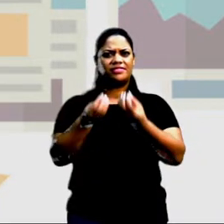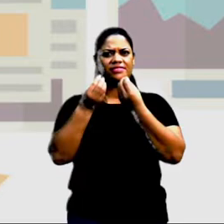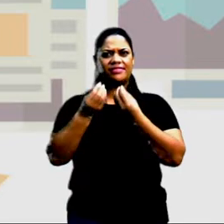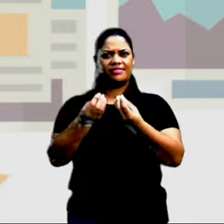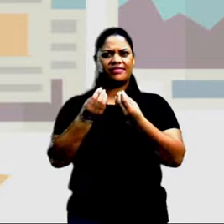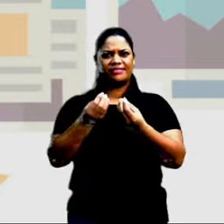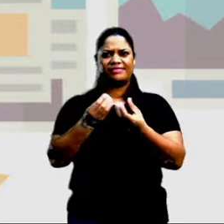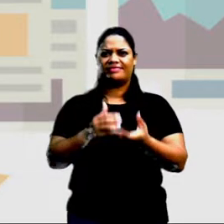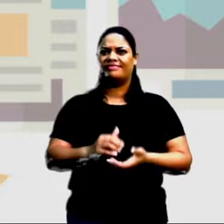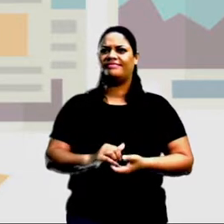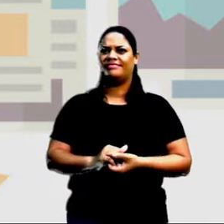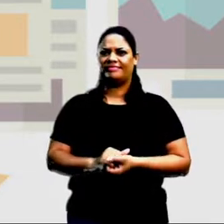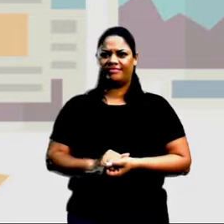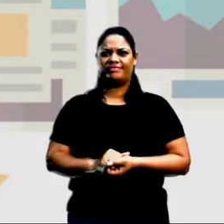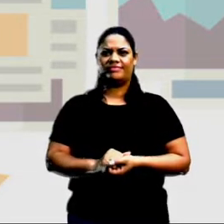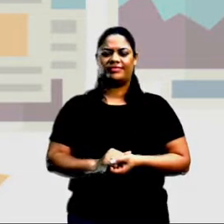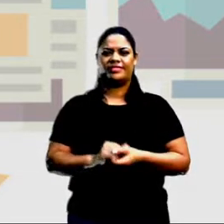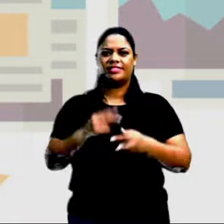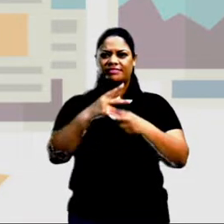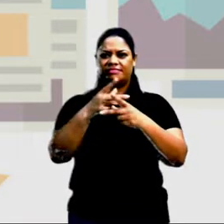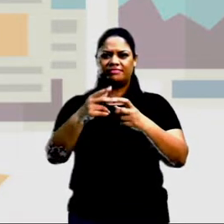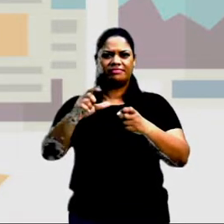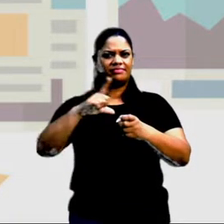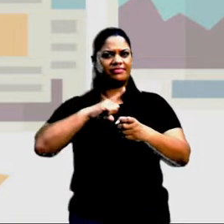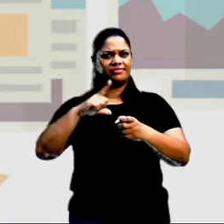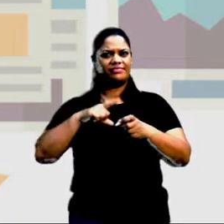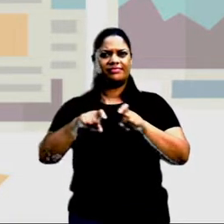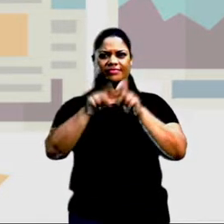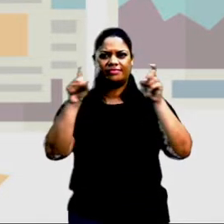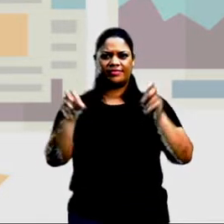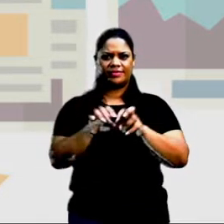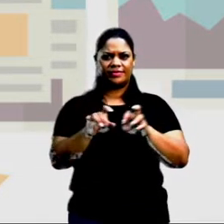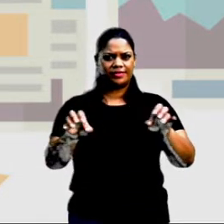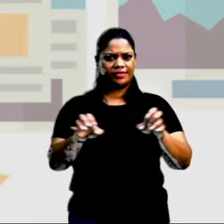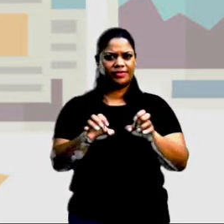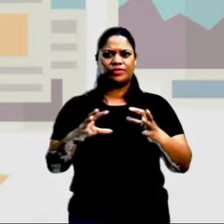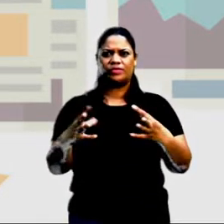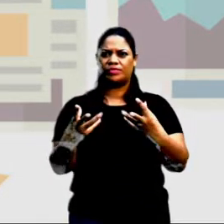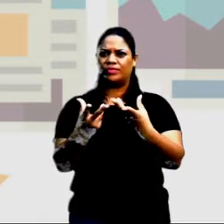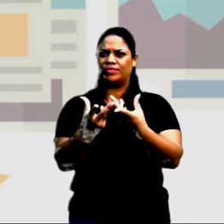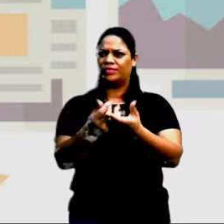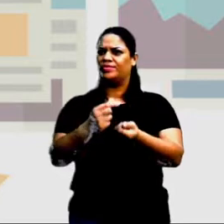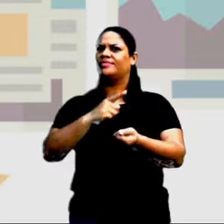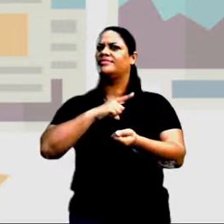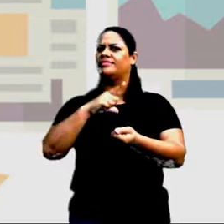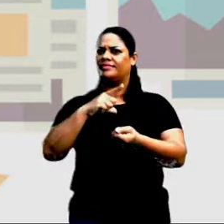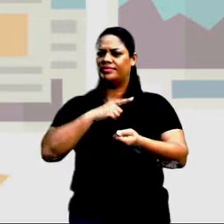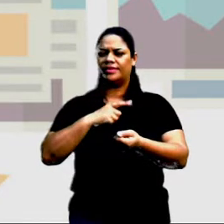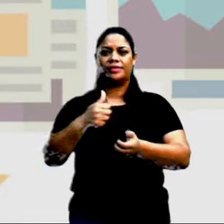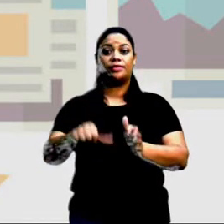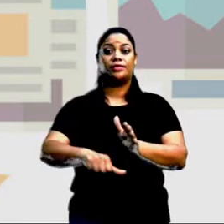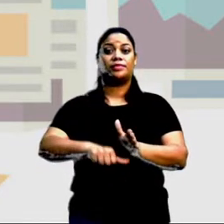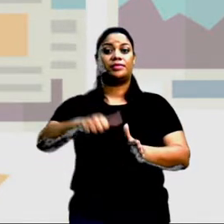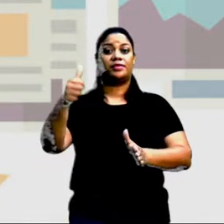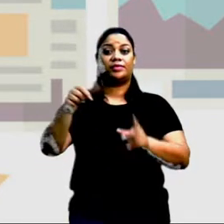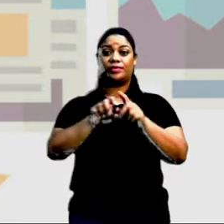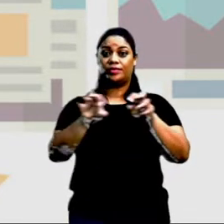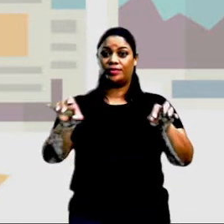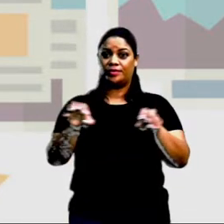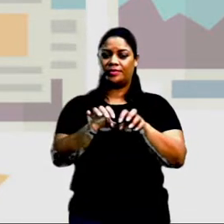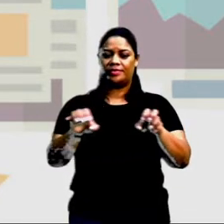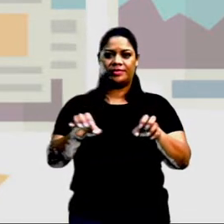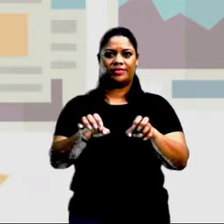tamanho era. Os cabos, né, as placas que colocaram nele. Imagine o primeiro computador